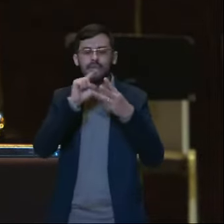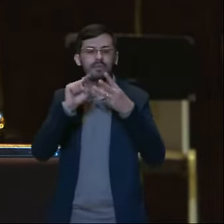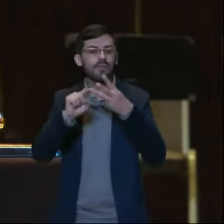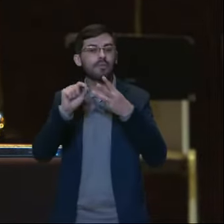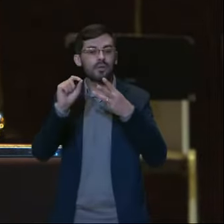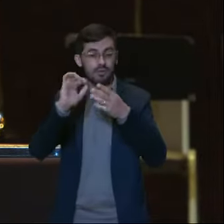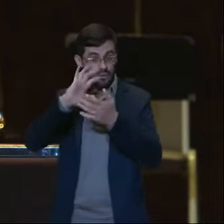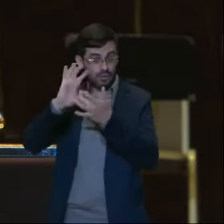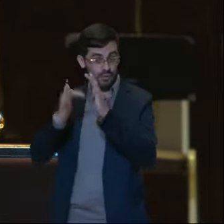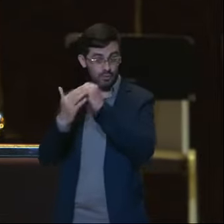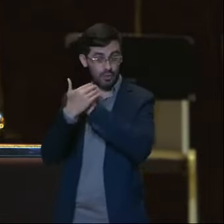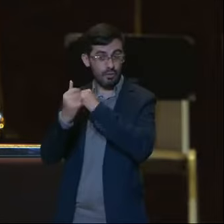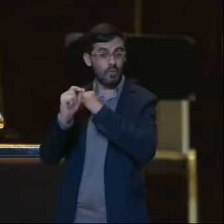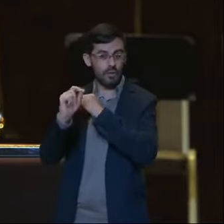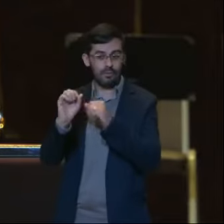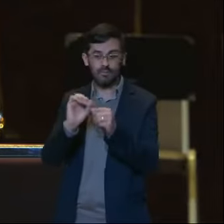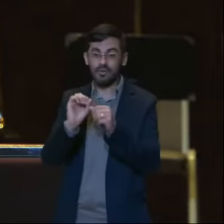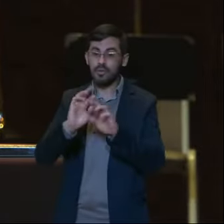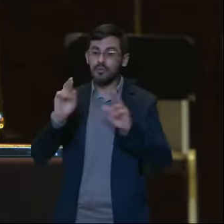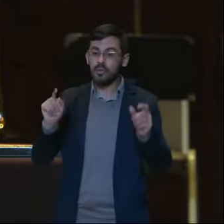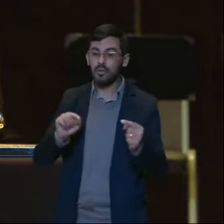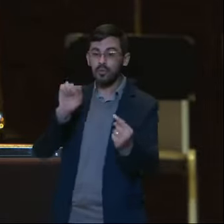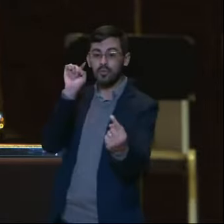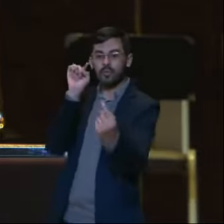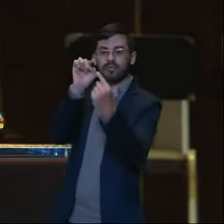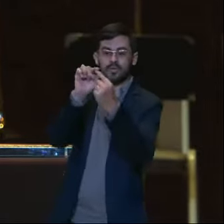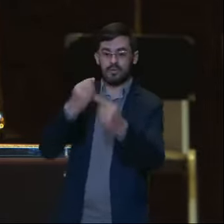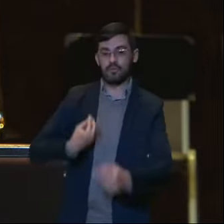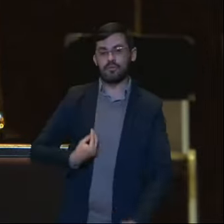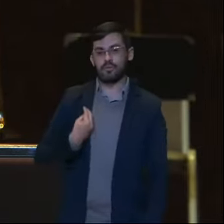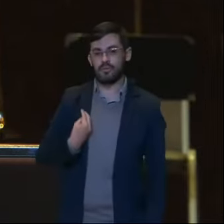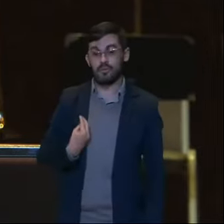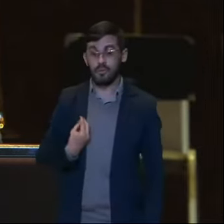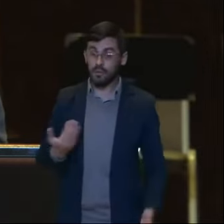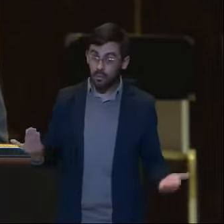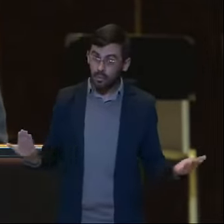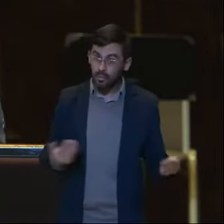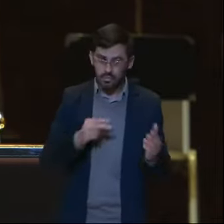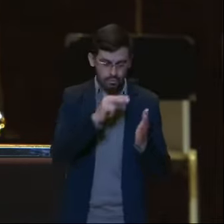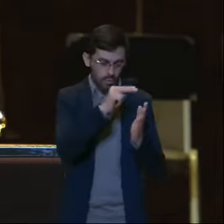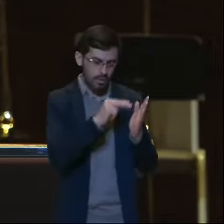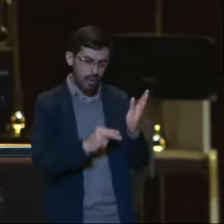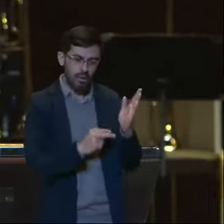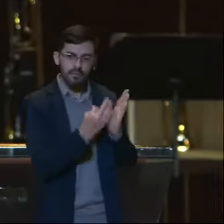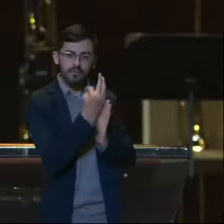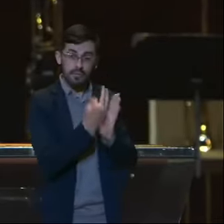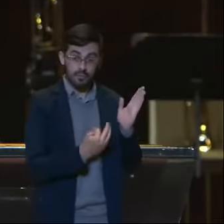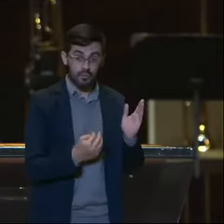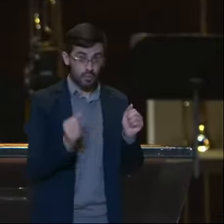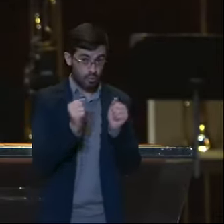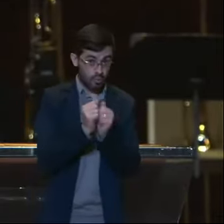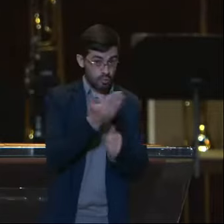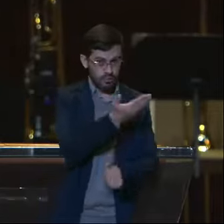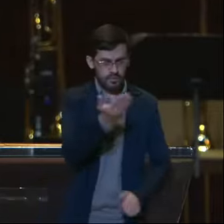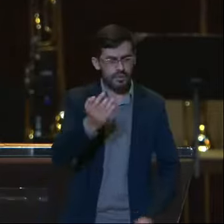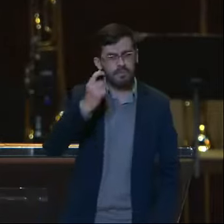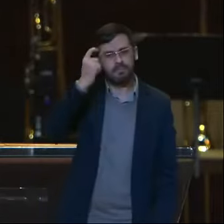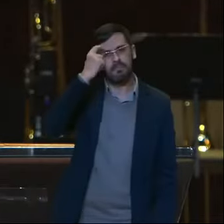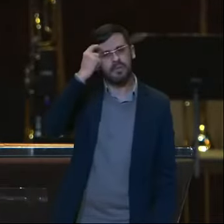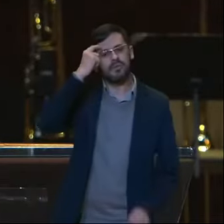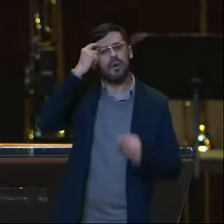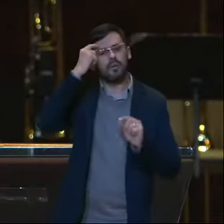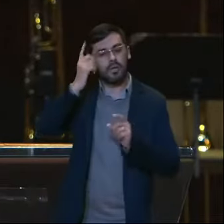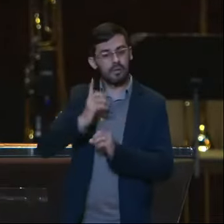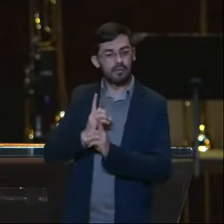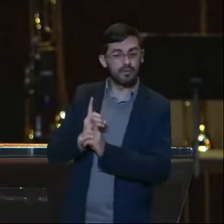diferentes com o nosso propósito de vida. Eu quero olhar para esse texto e, junto com os irmãos, refletir que